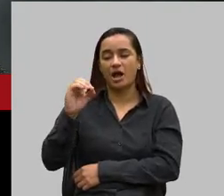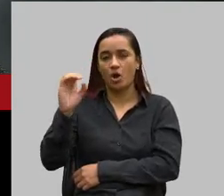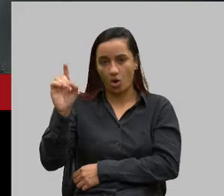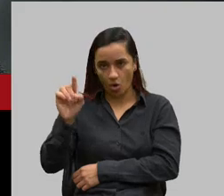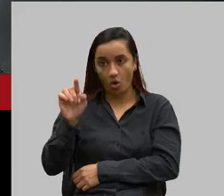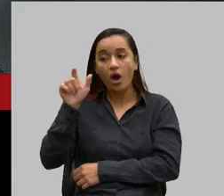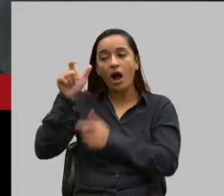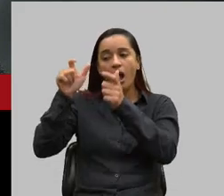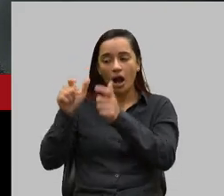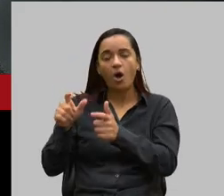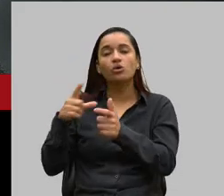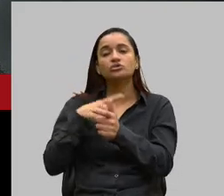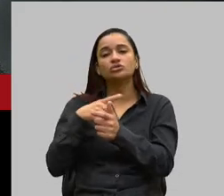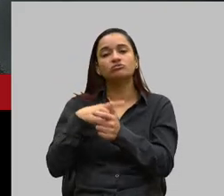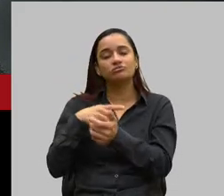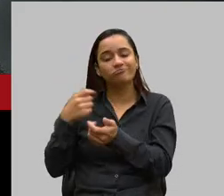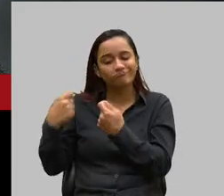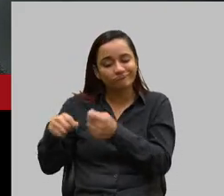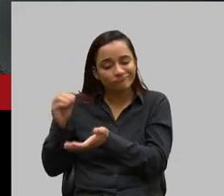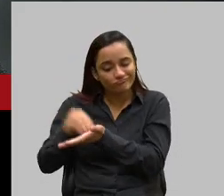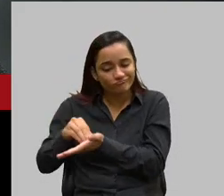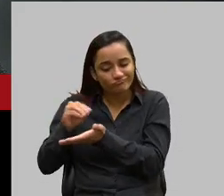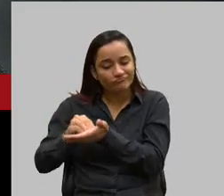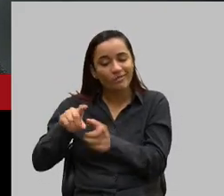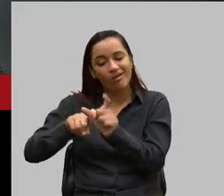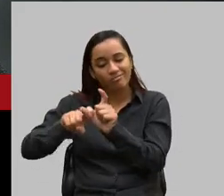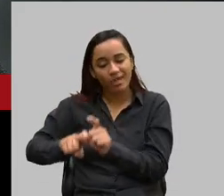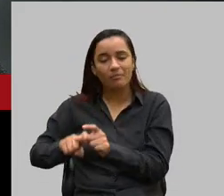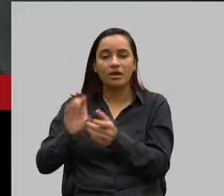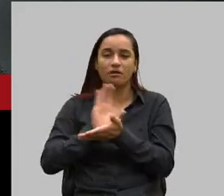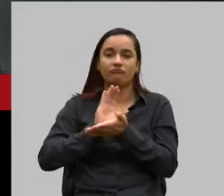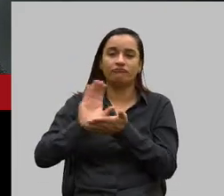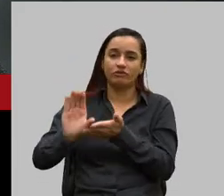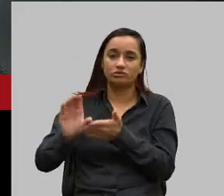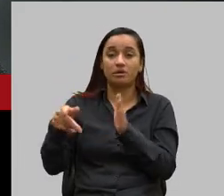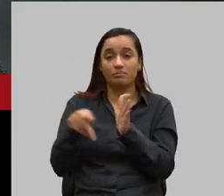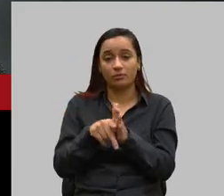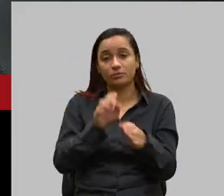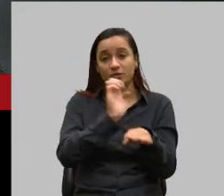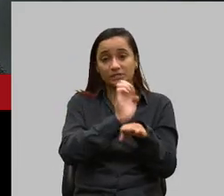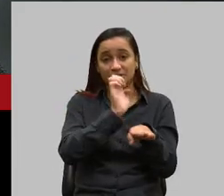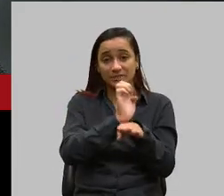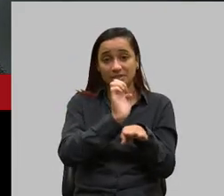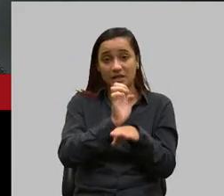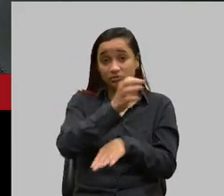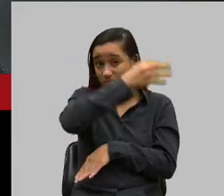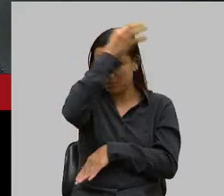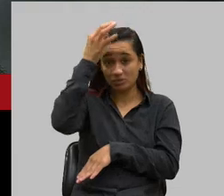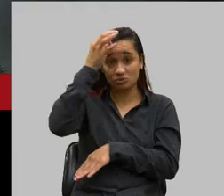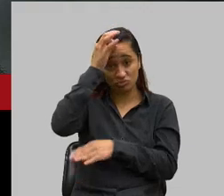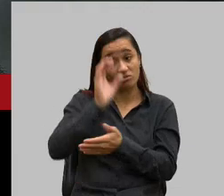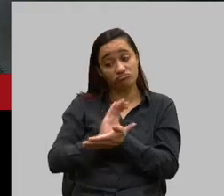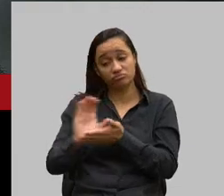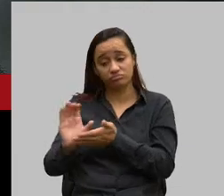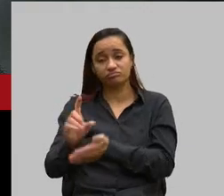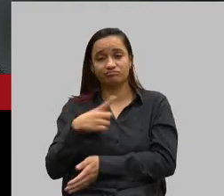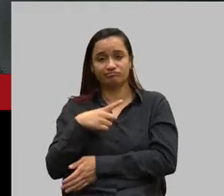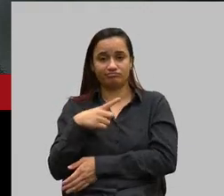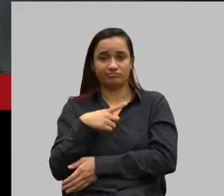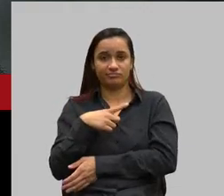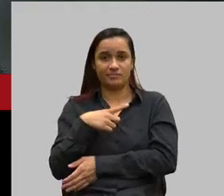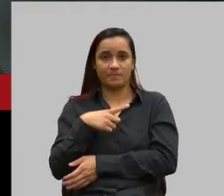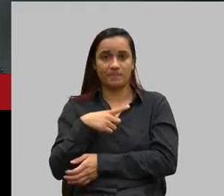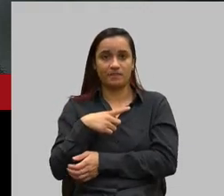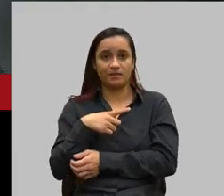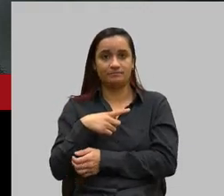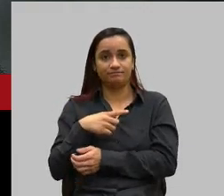investimentos e que estão sendo feitos pelo Estado do Espírito Santo do lado e